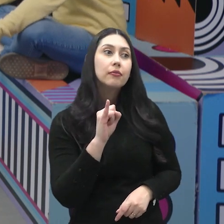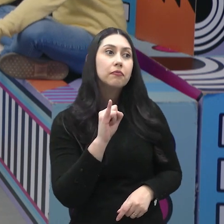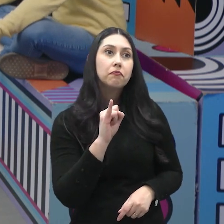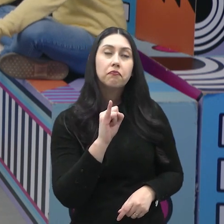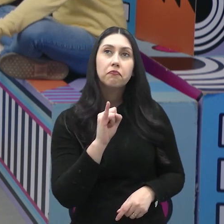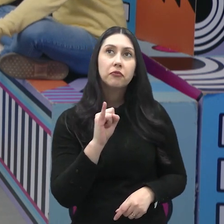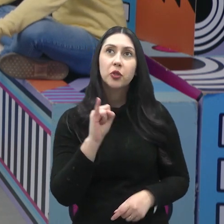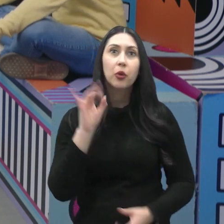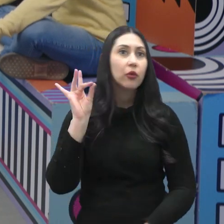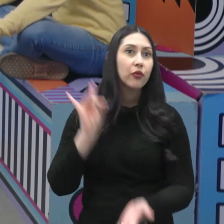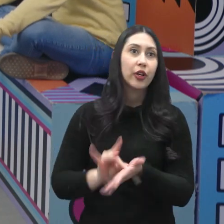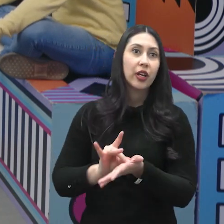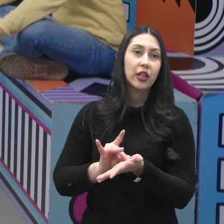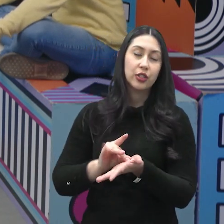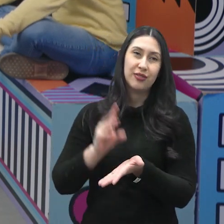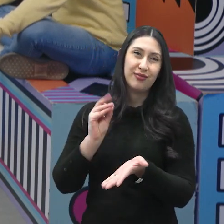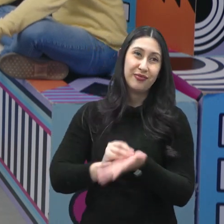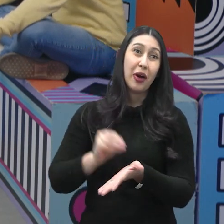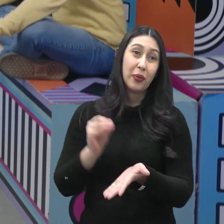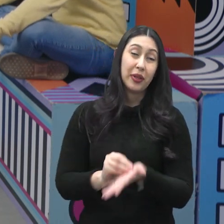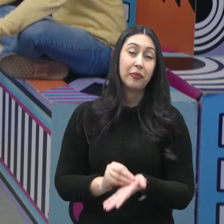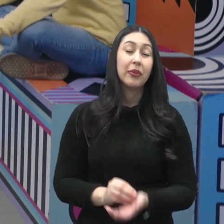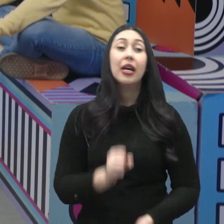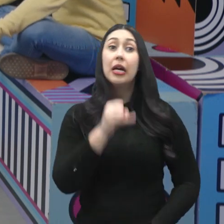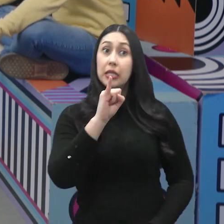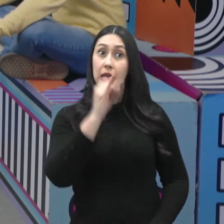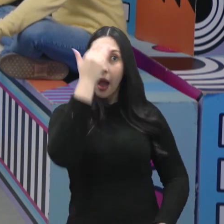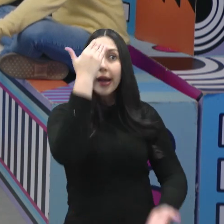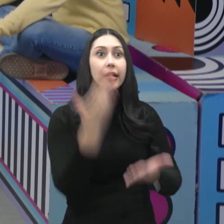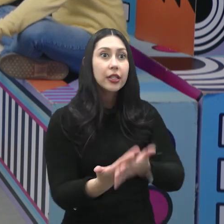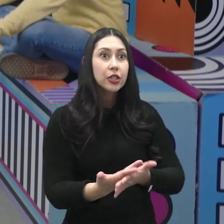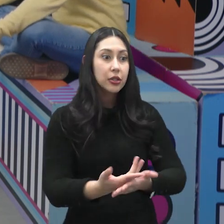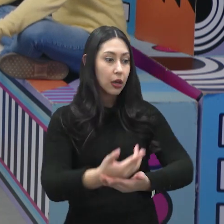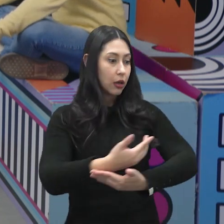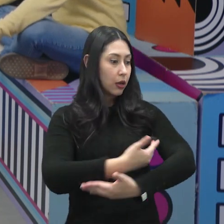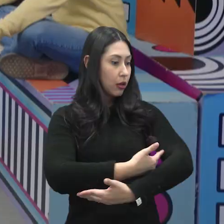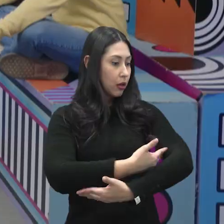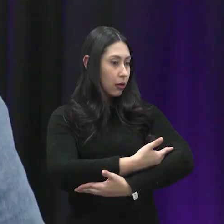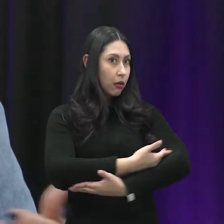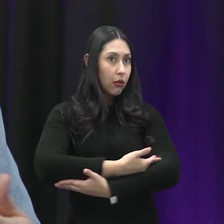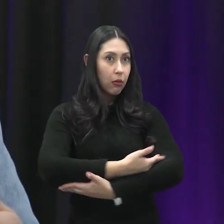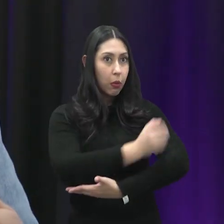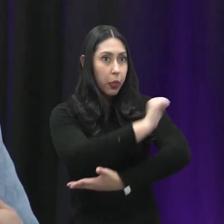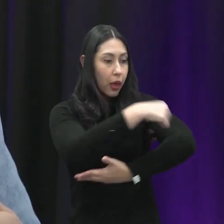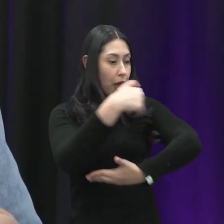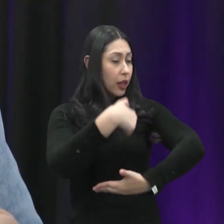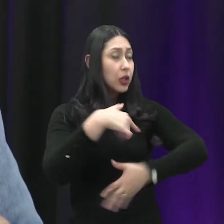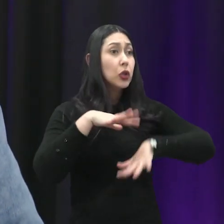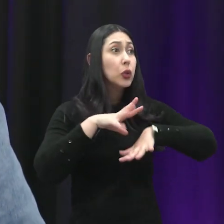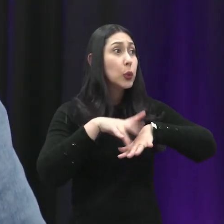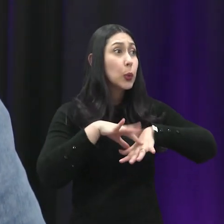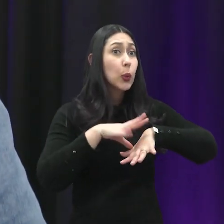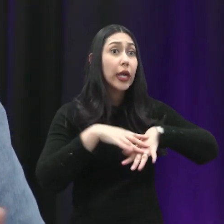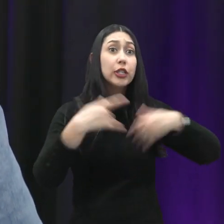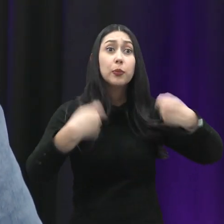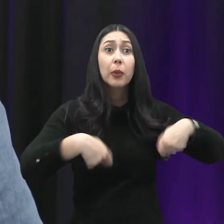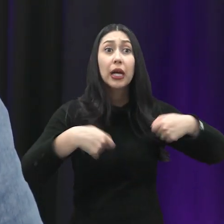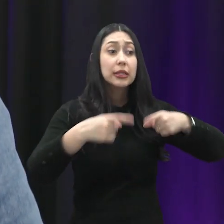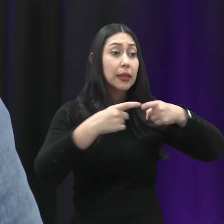né? Se você realmente precisa e acredita que aquele bebê está adoecendo, que aquele bebê precisa de um